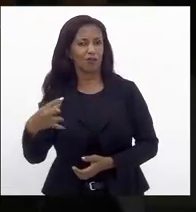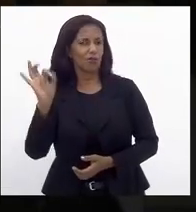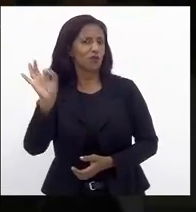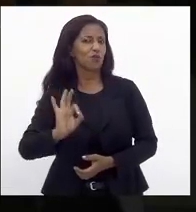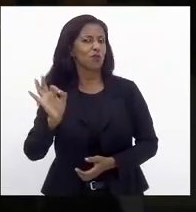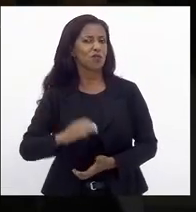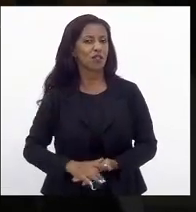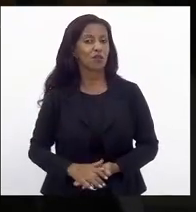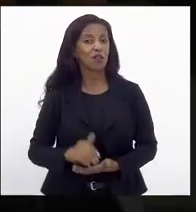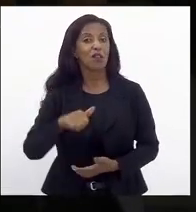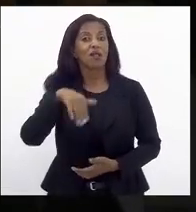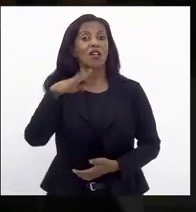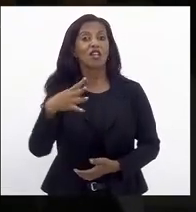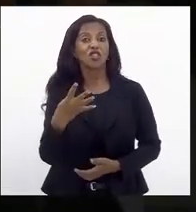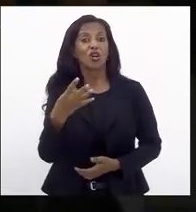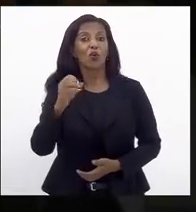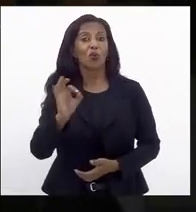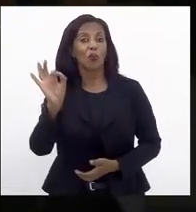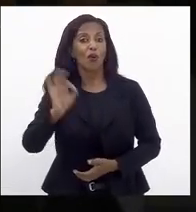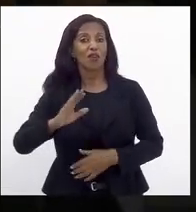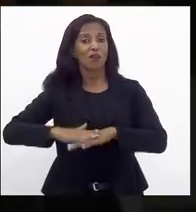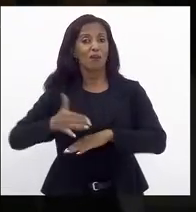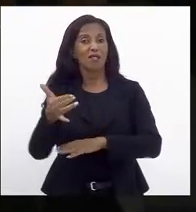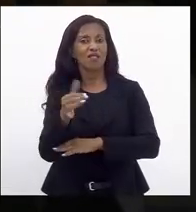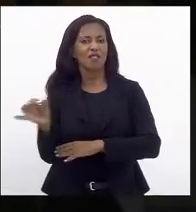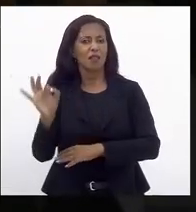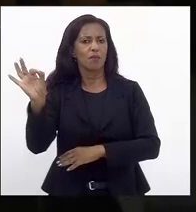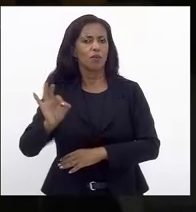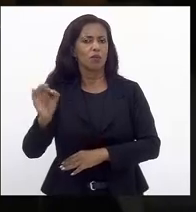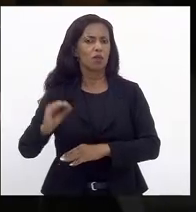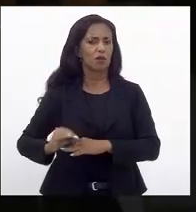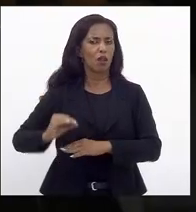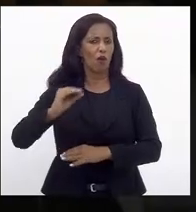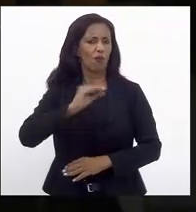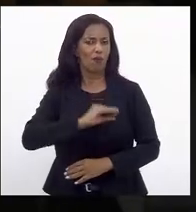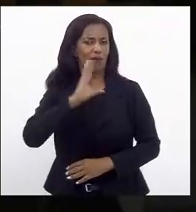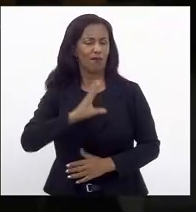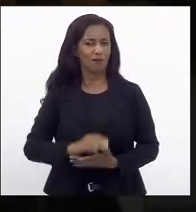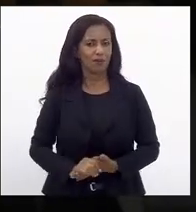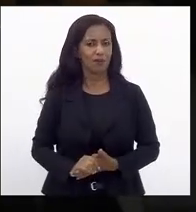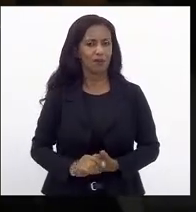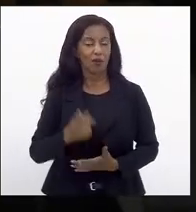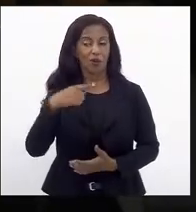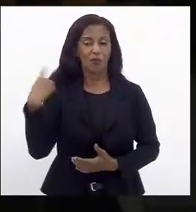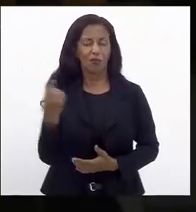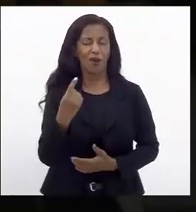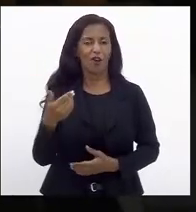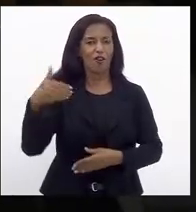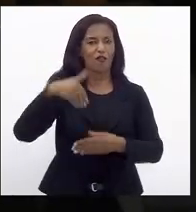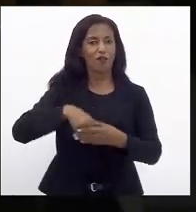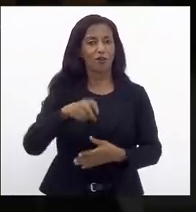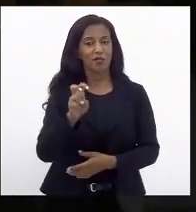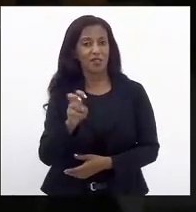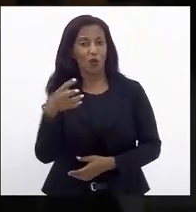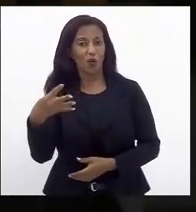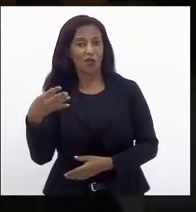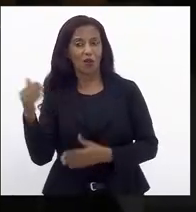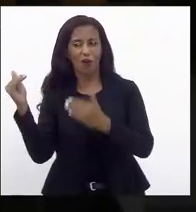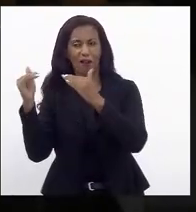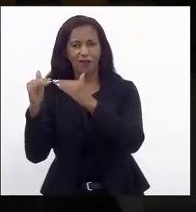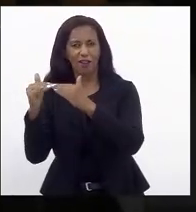que a gente acorda essa hora teve mais sem por cento de aumento mas nós voltamos em torno de 54 a favor